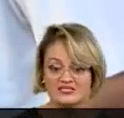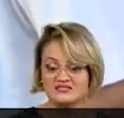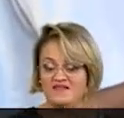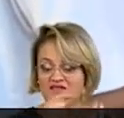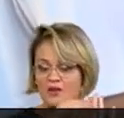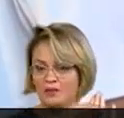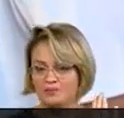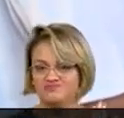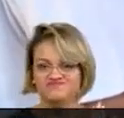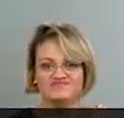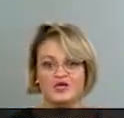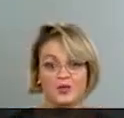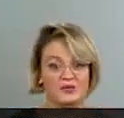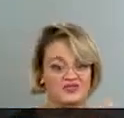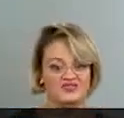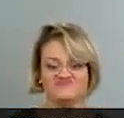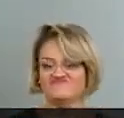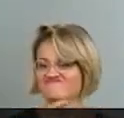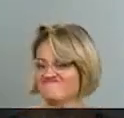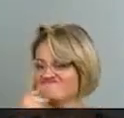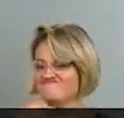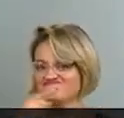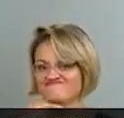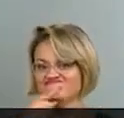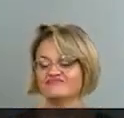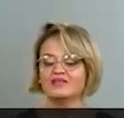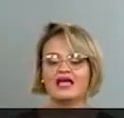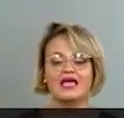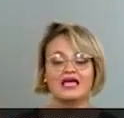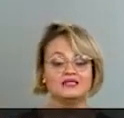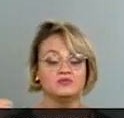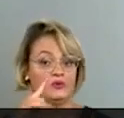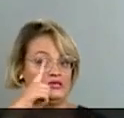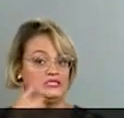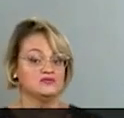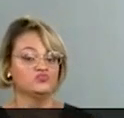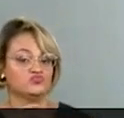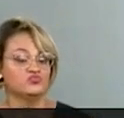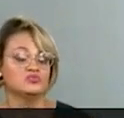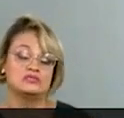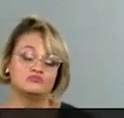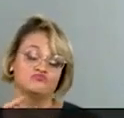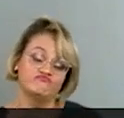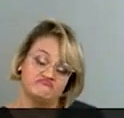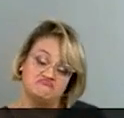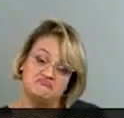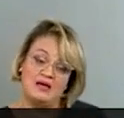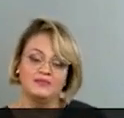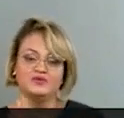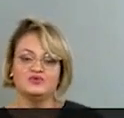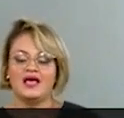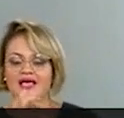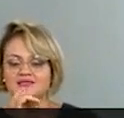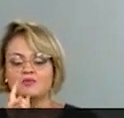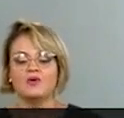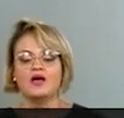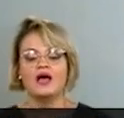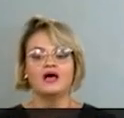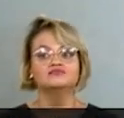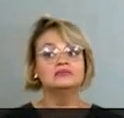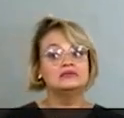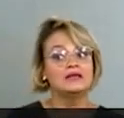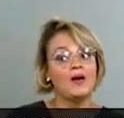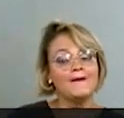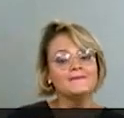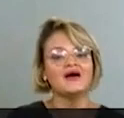preços conforme a inflação. Duas medidas que trariam algum alívio imediato para o setor: uma seria a possibilidade de você alongar